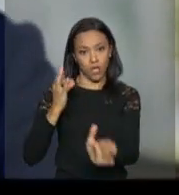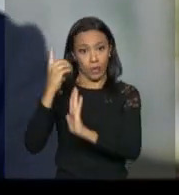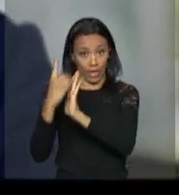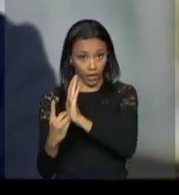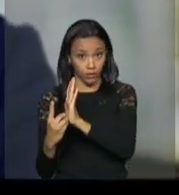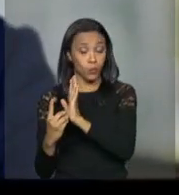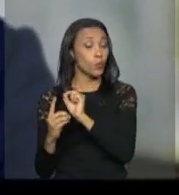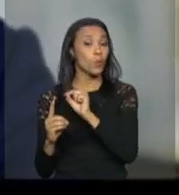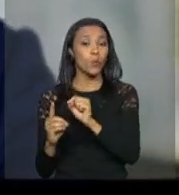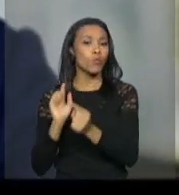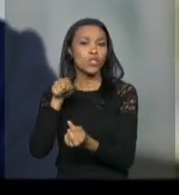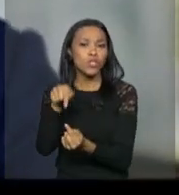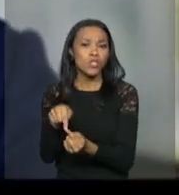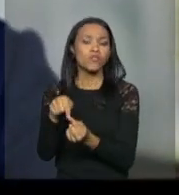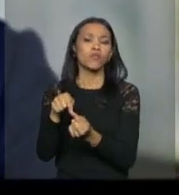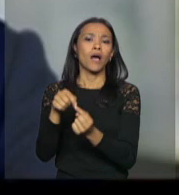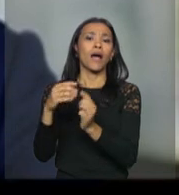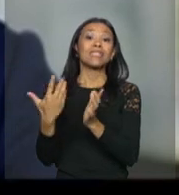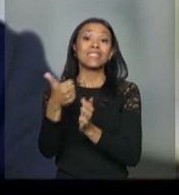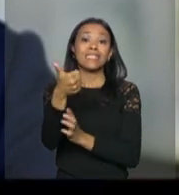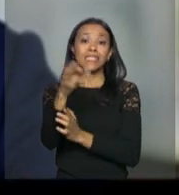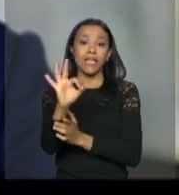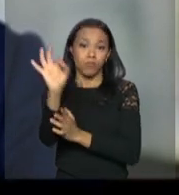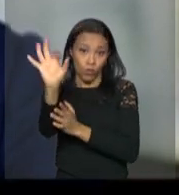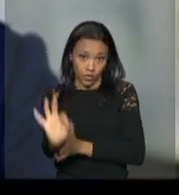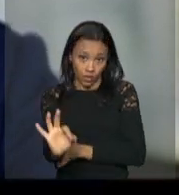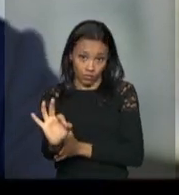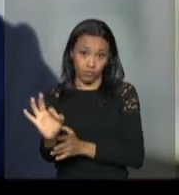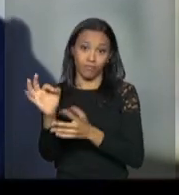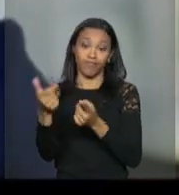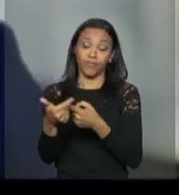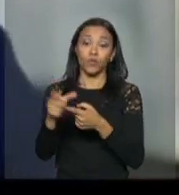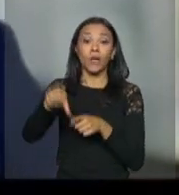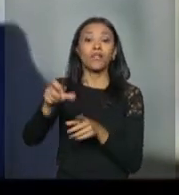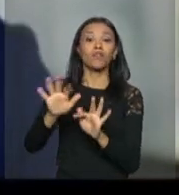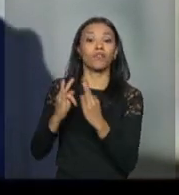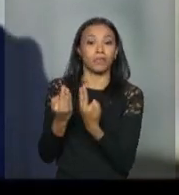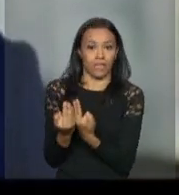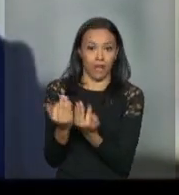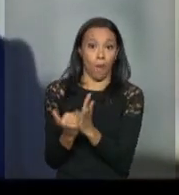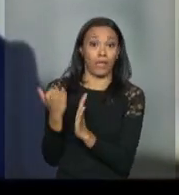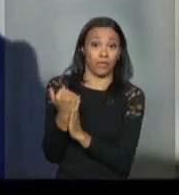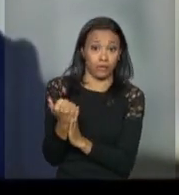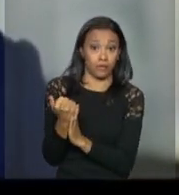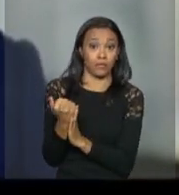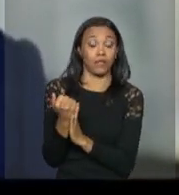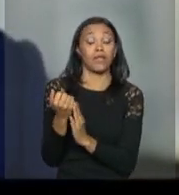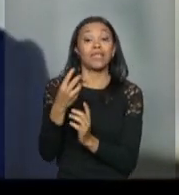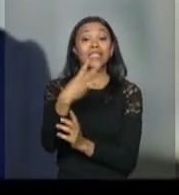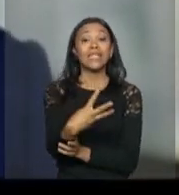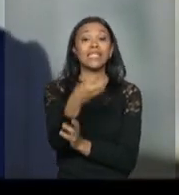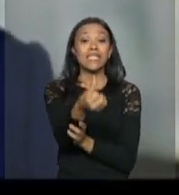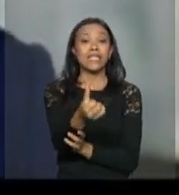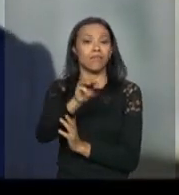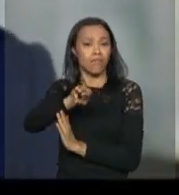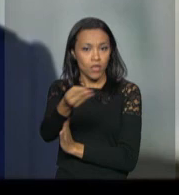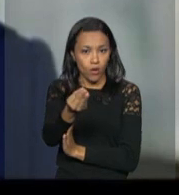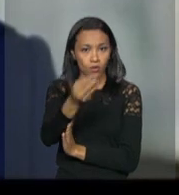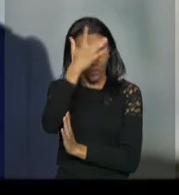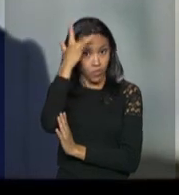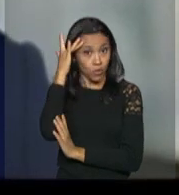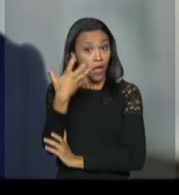que atualiza em 10% os valores do Bolsa Família, recebidos por 36 milhões de